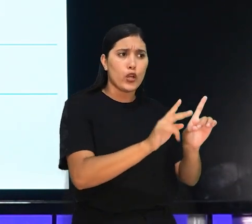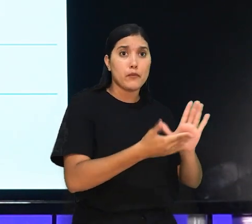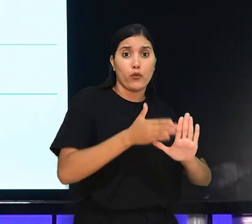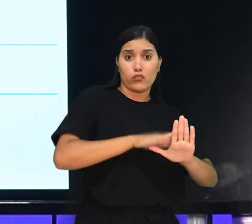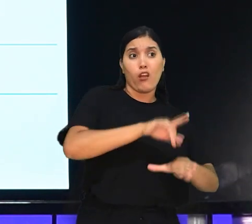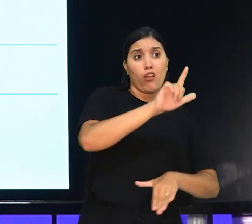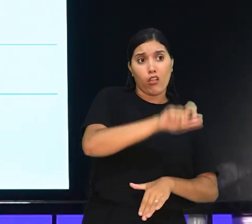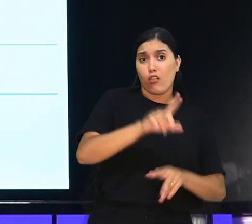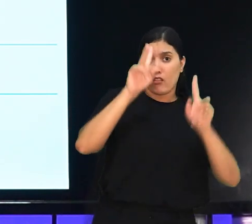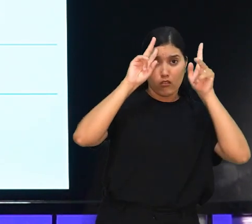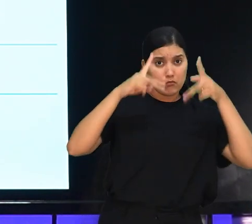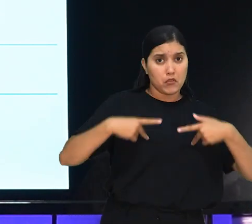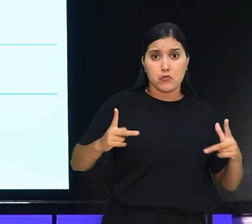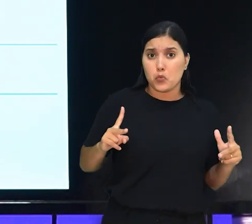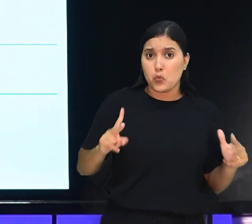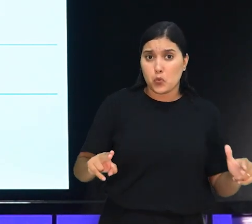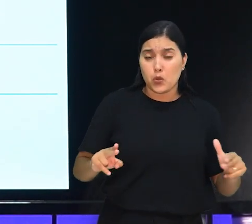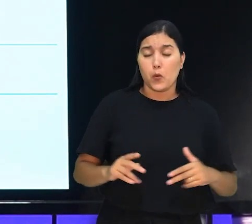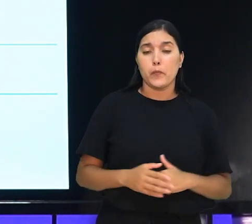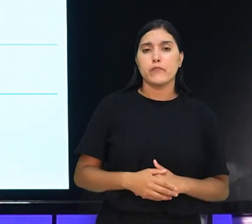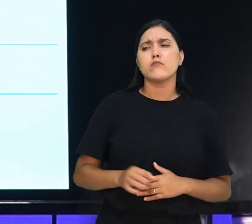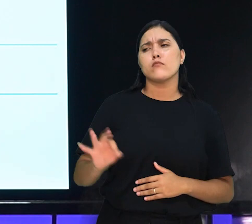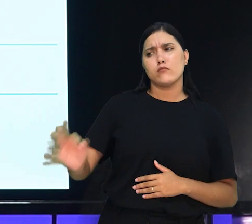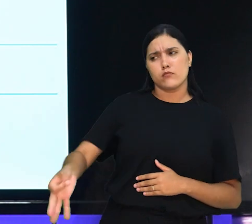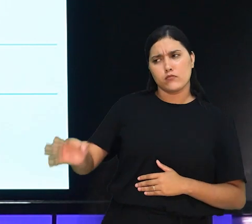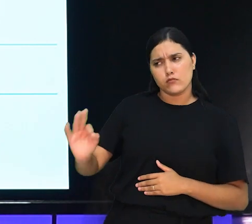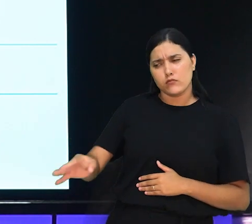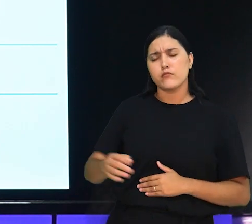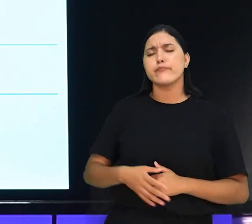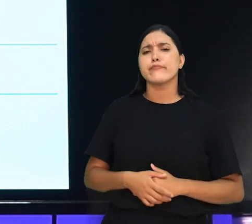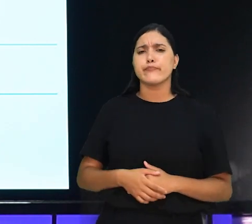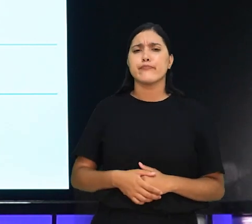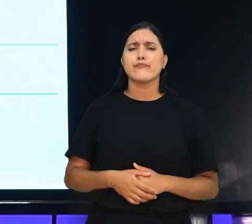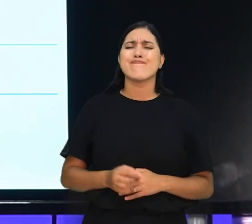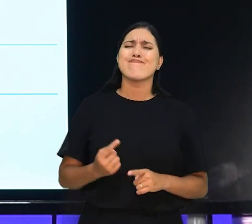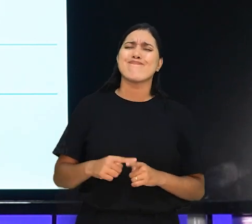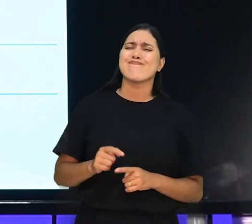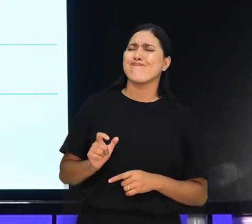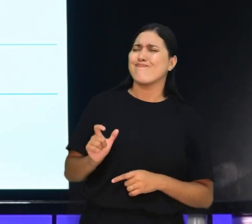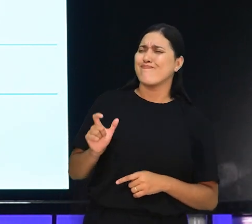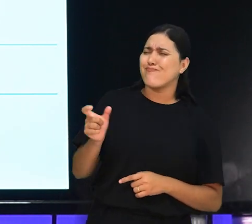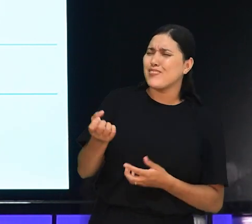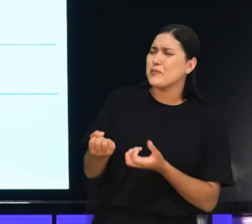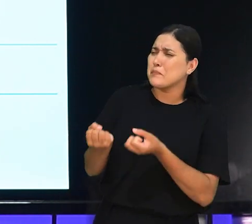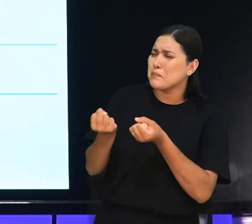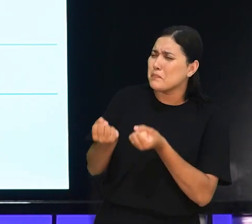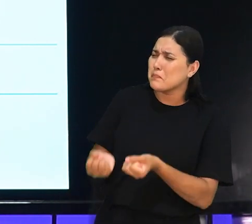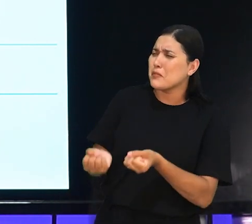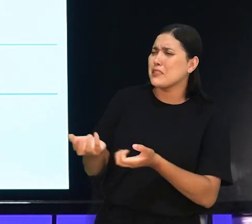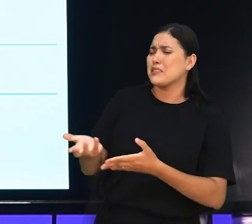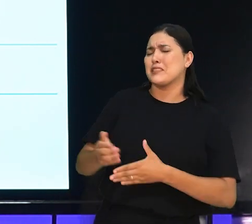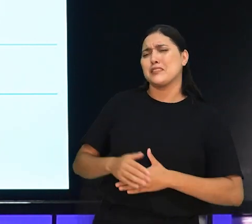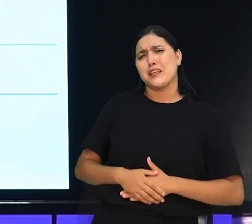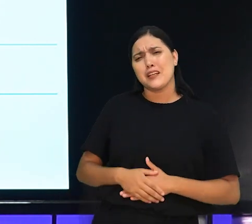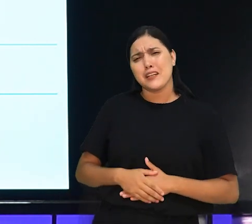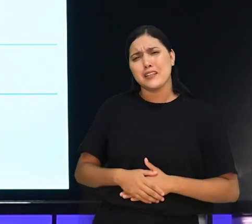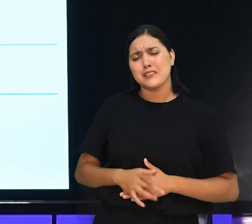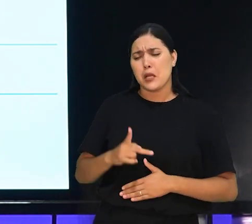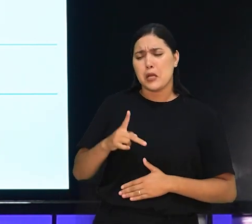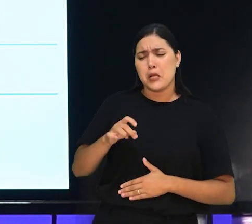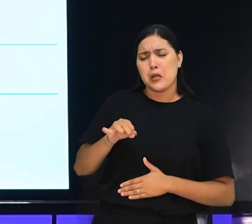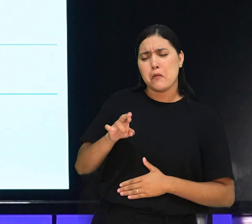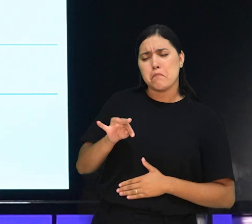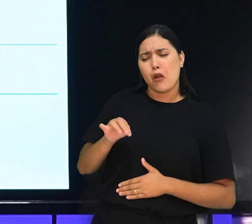uma pessoa, justamente. Até porque era um termo pesado, né? Muito pesado para a